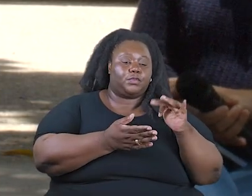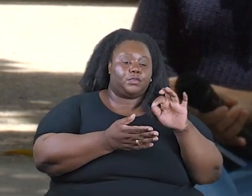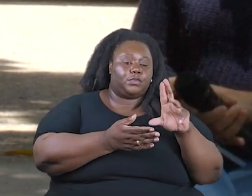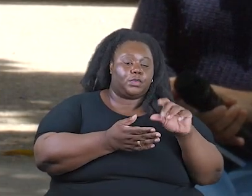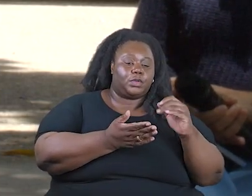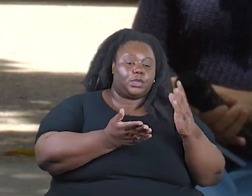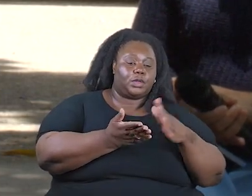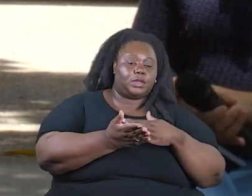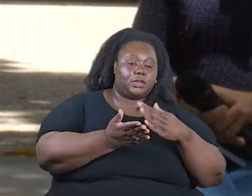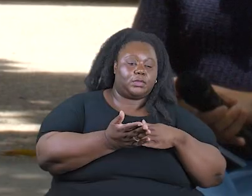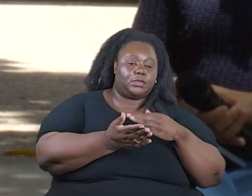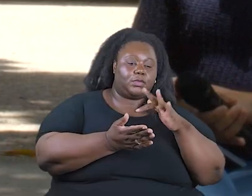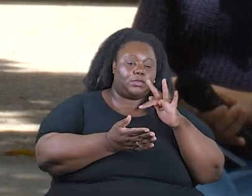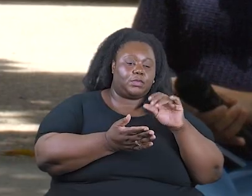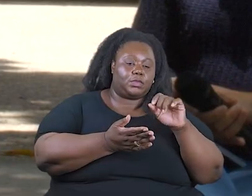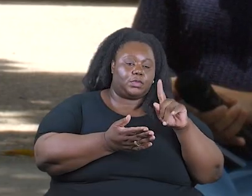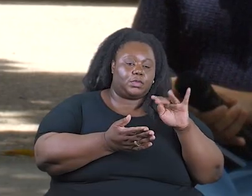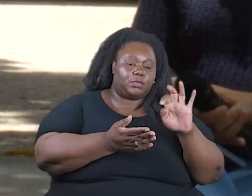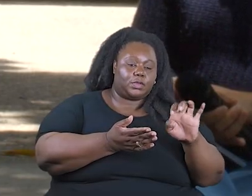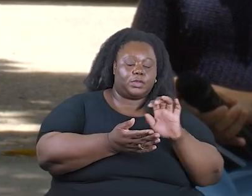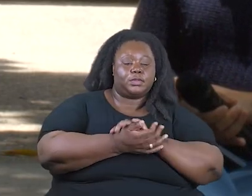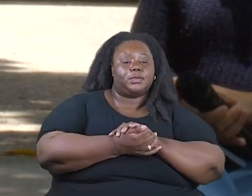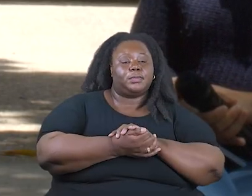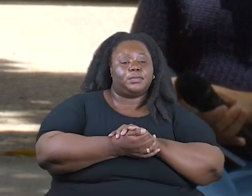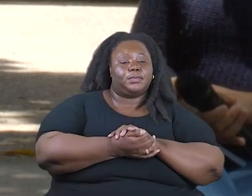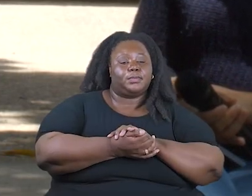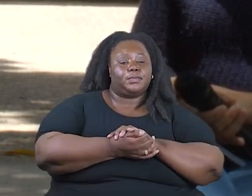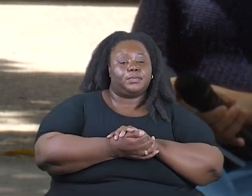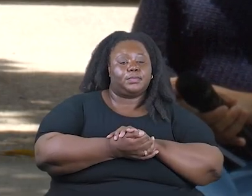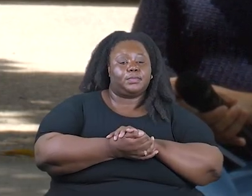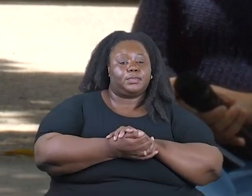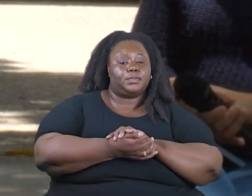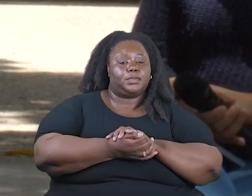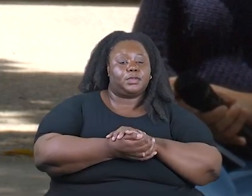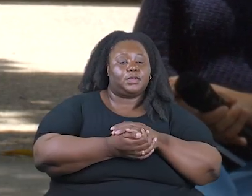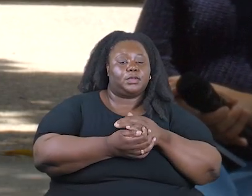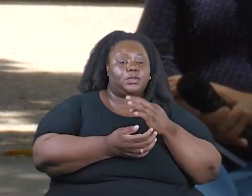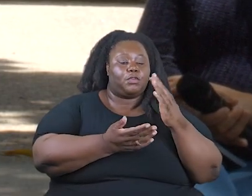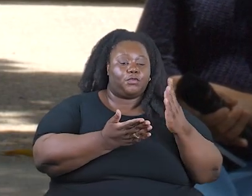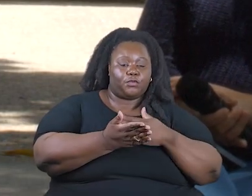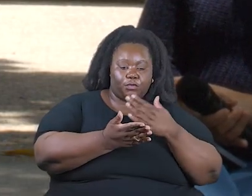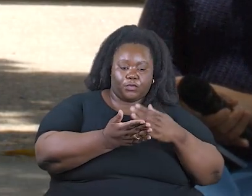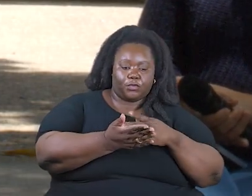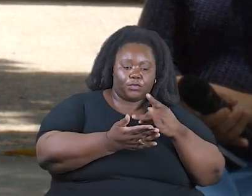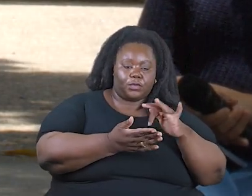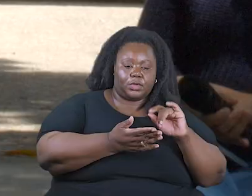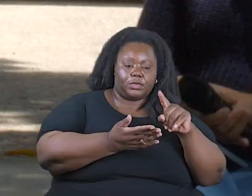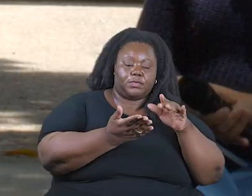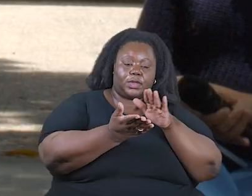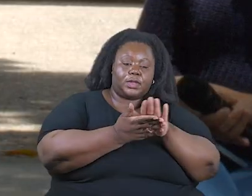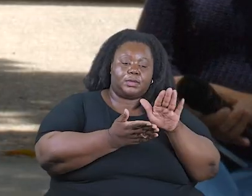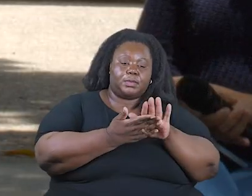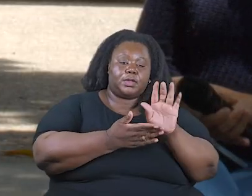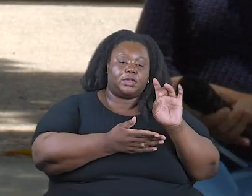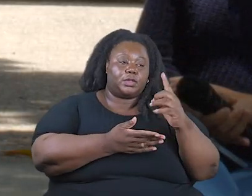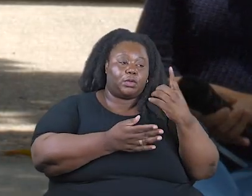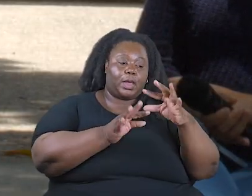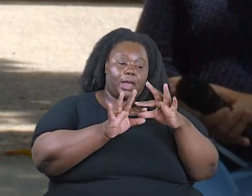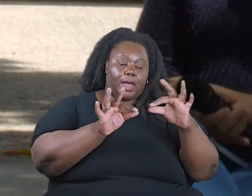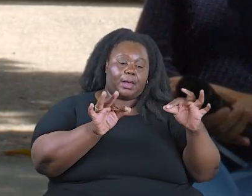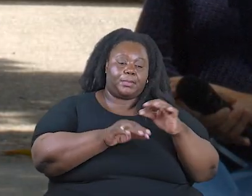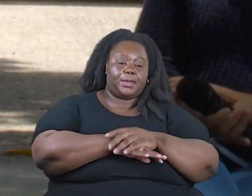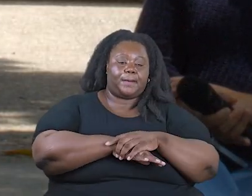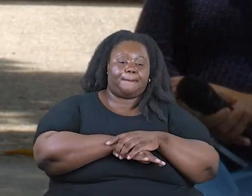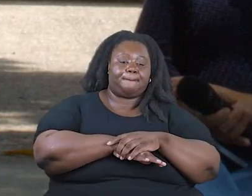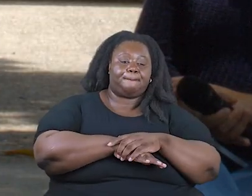ou folheado, né? Está em francês, é feuilleté, o folheado. O livro foi impresso só a